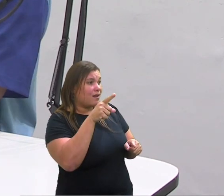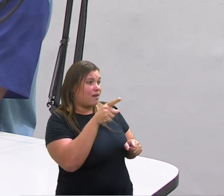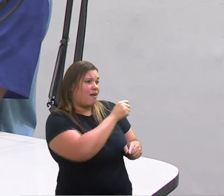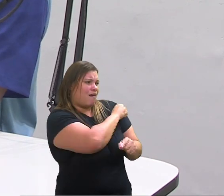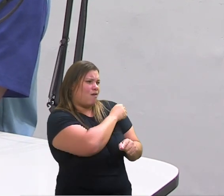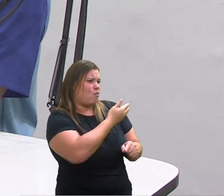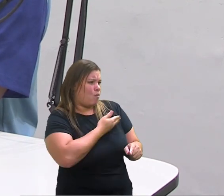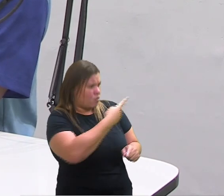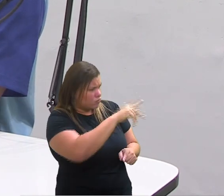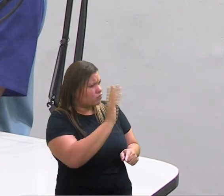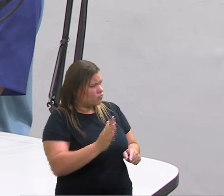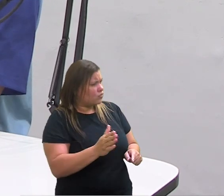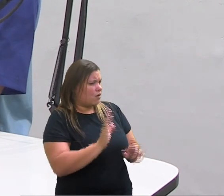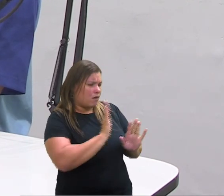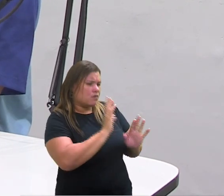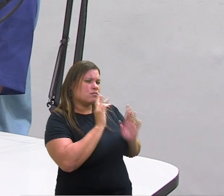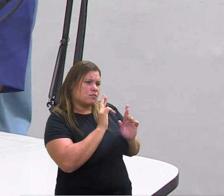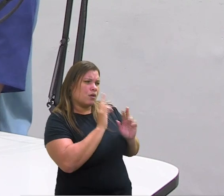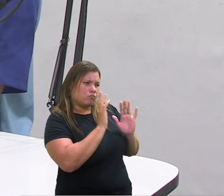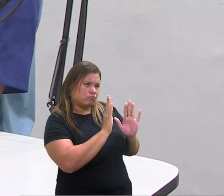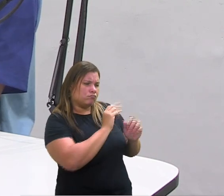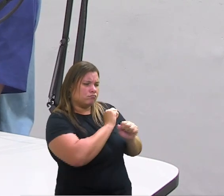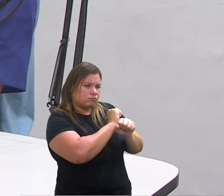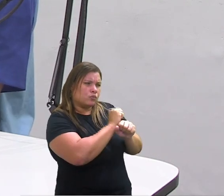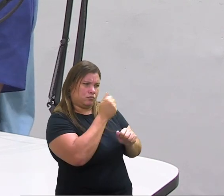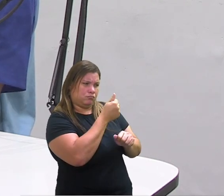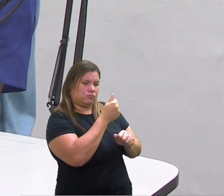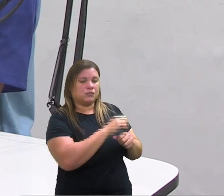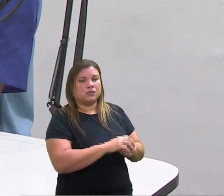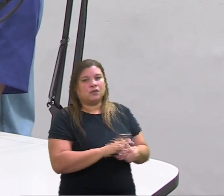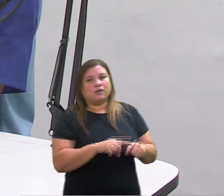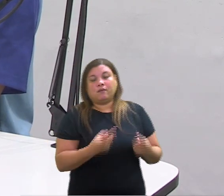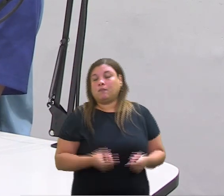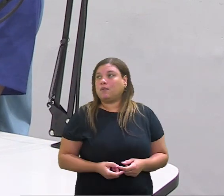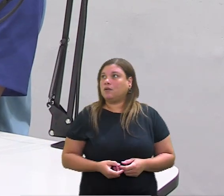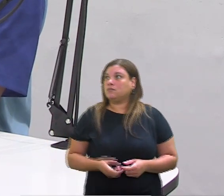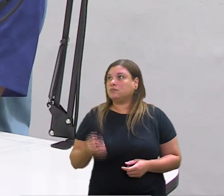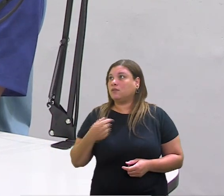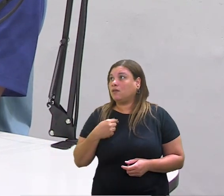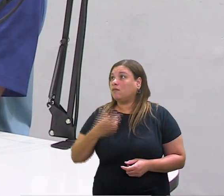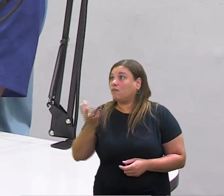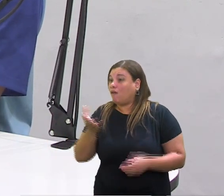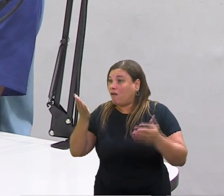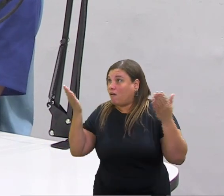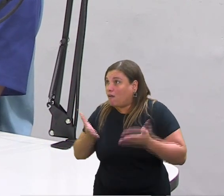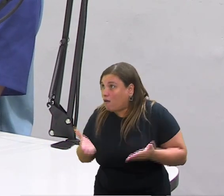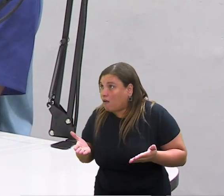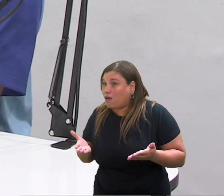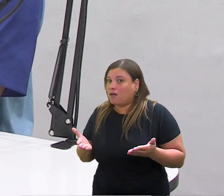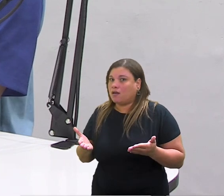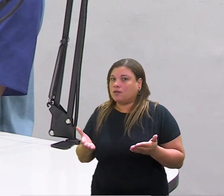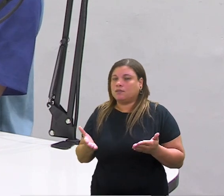é um absurdo. Se tá numa sala de 30 alunos, você deixar 3 saírem de uma